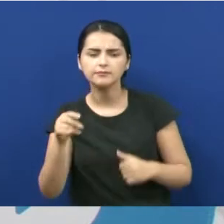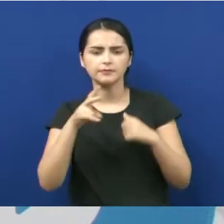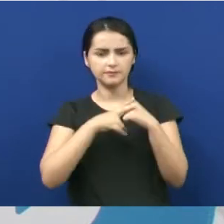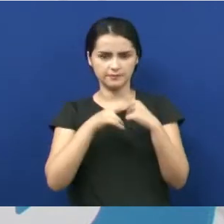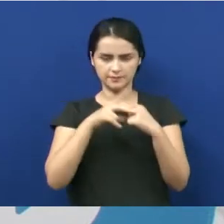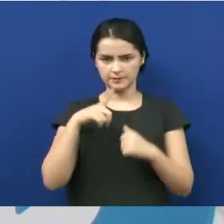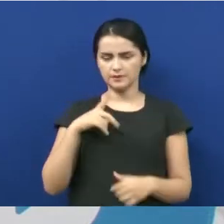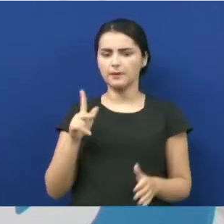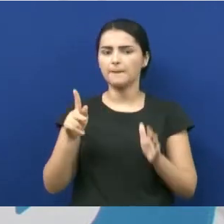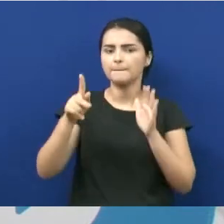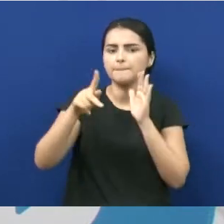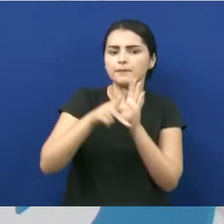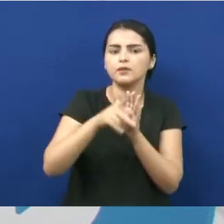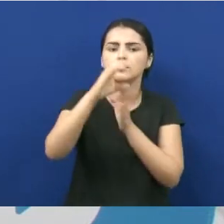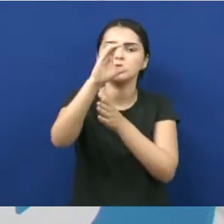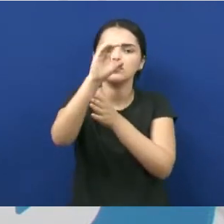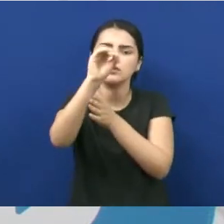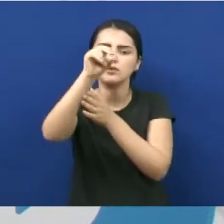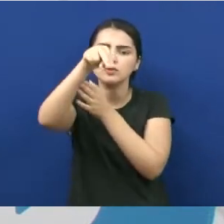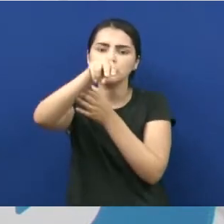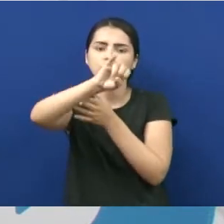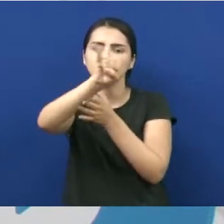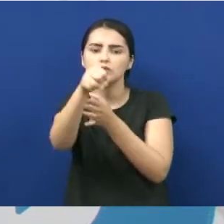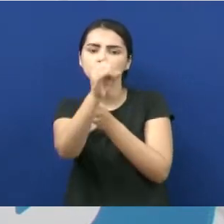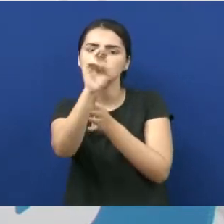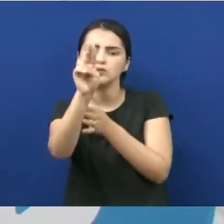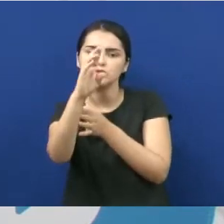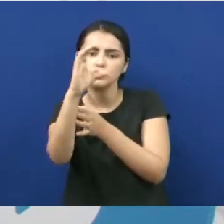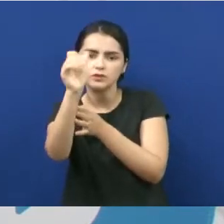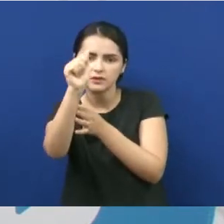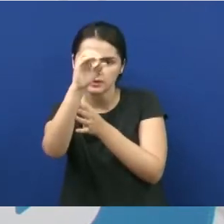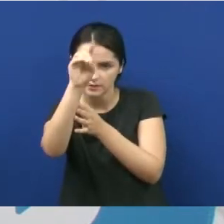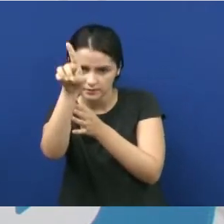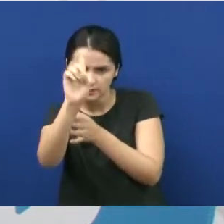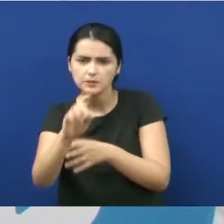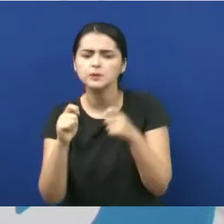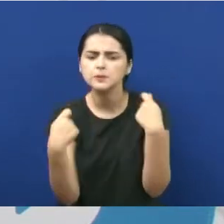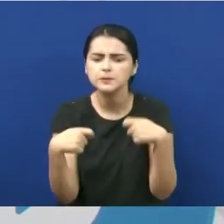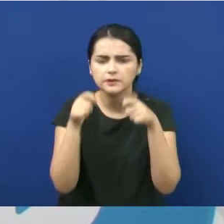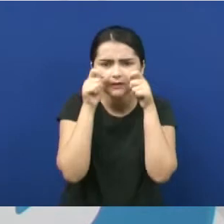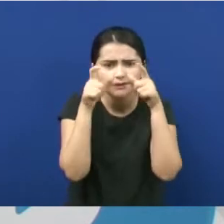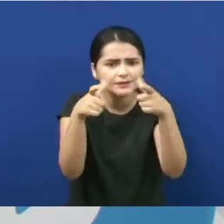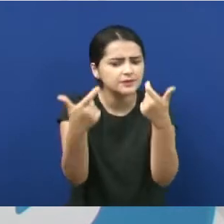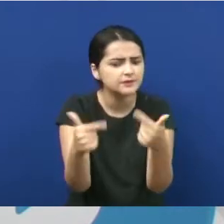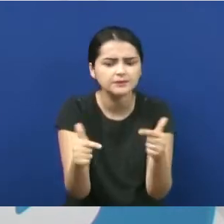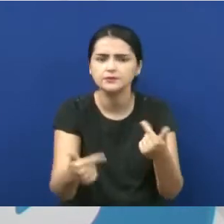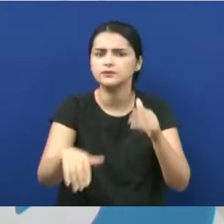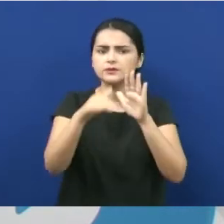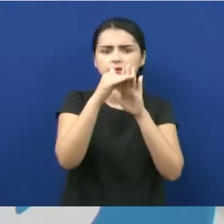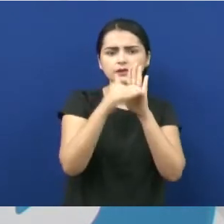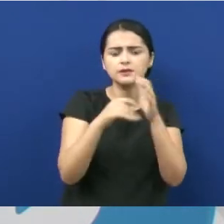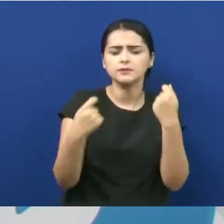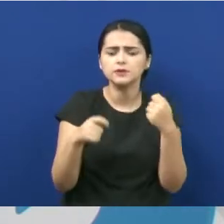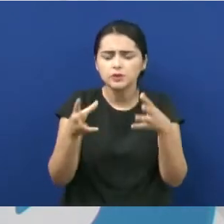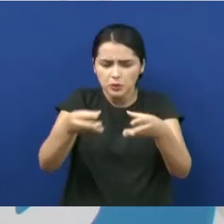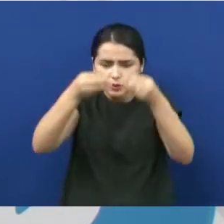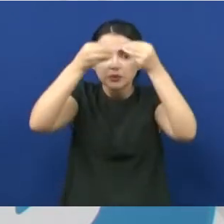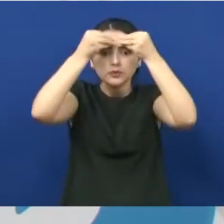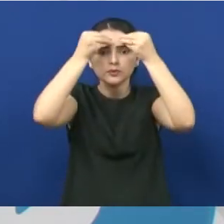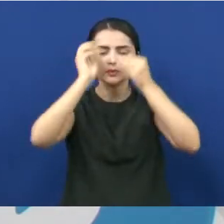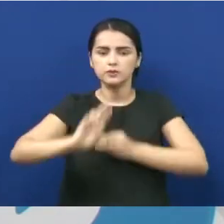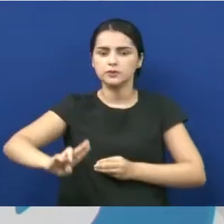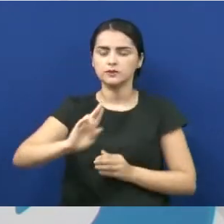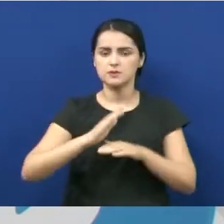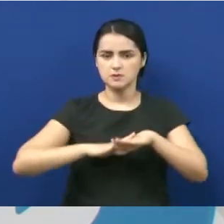própria conjugação. E aí precisamos ter muita atenção, porque não existe regra, então precisamos decorar, precisamos